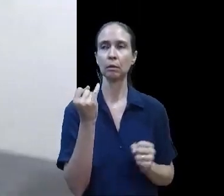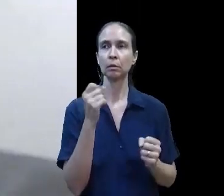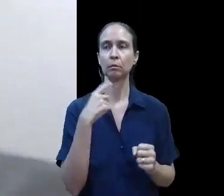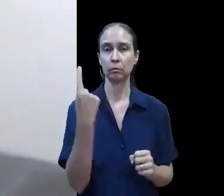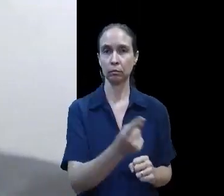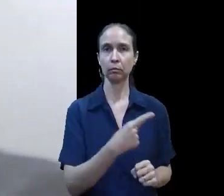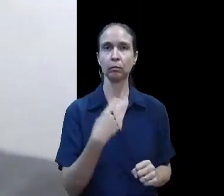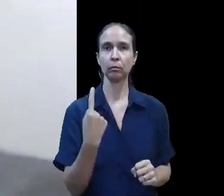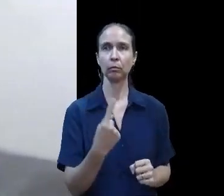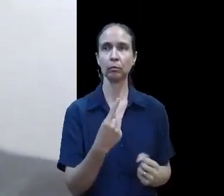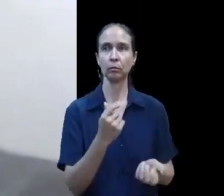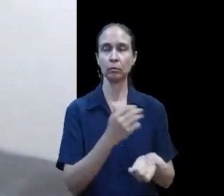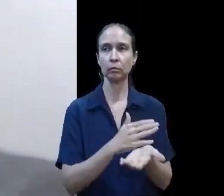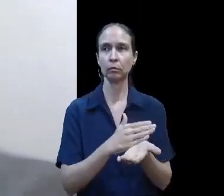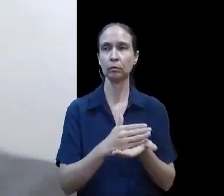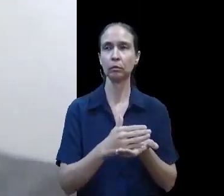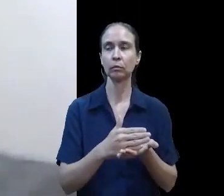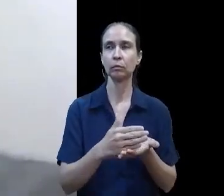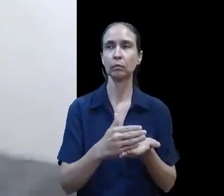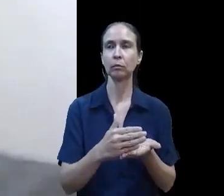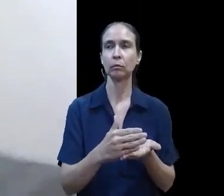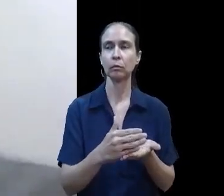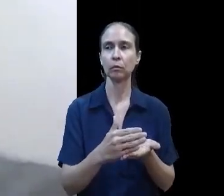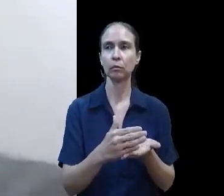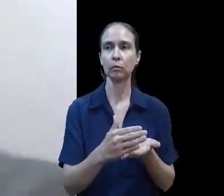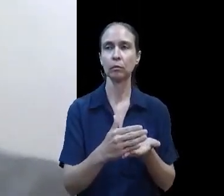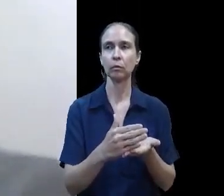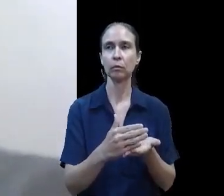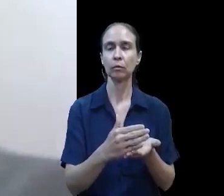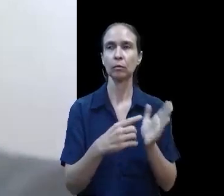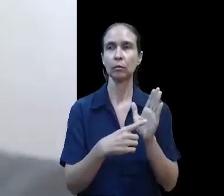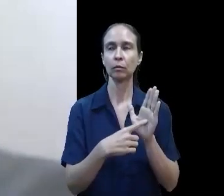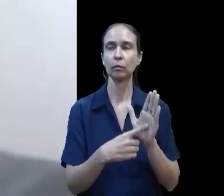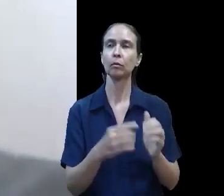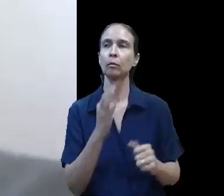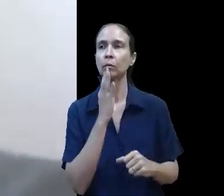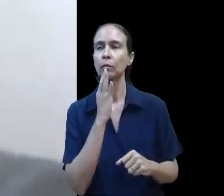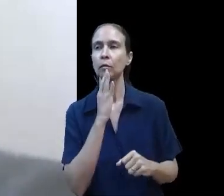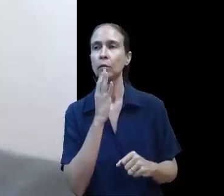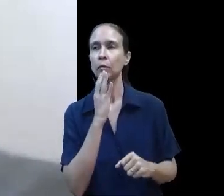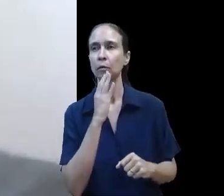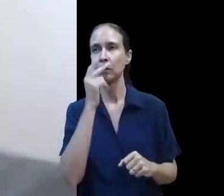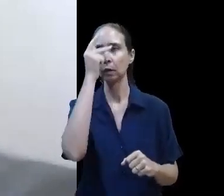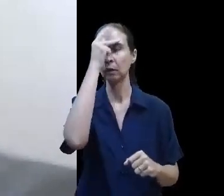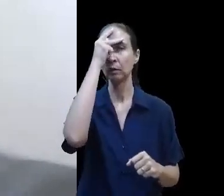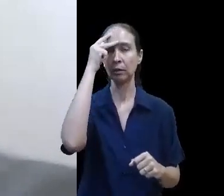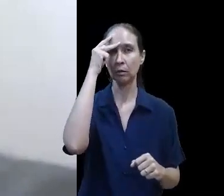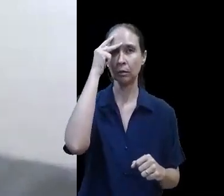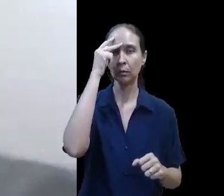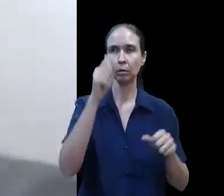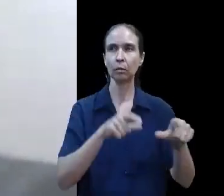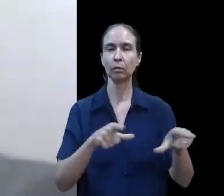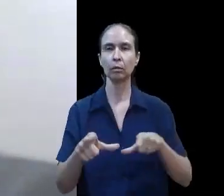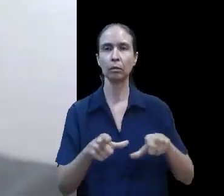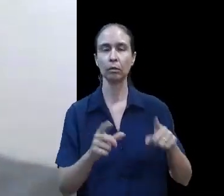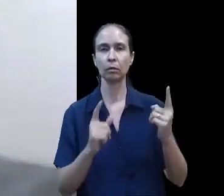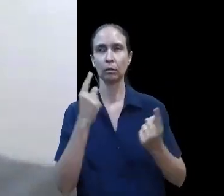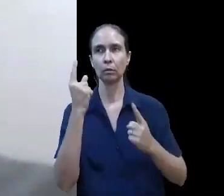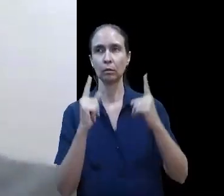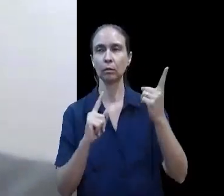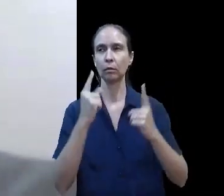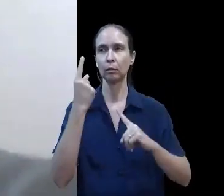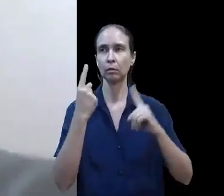começou a convencer o produtor que ele deveria escolher melhor a área para trabalho